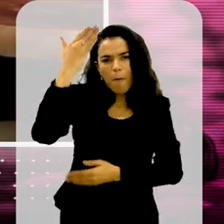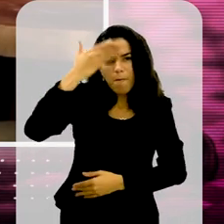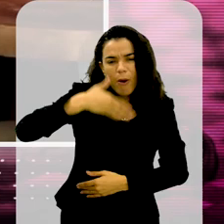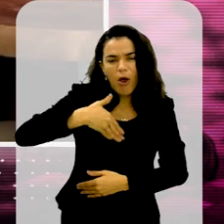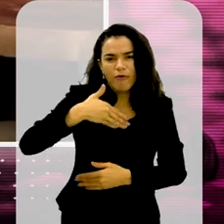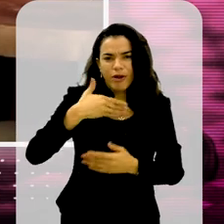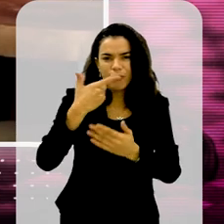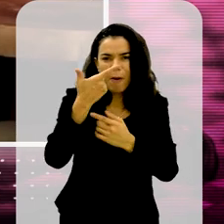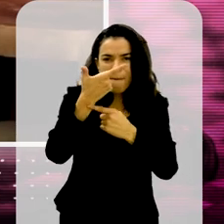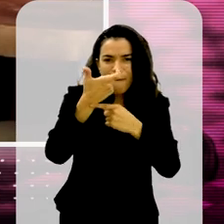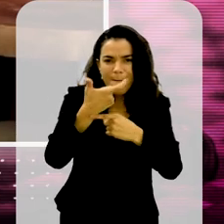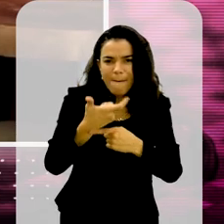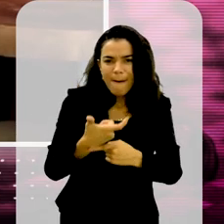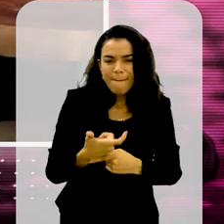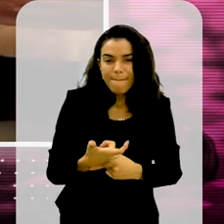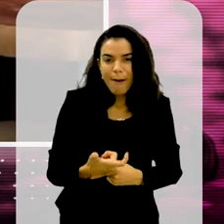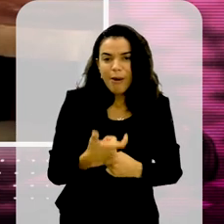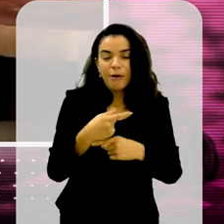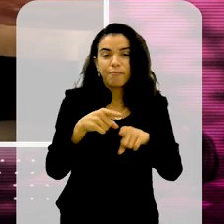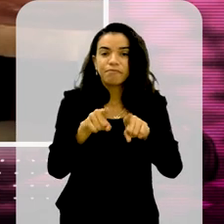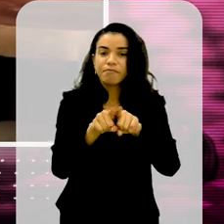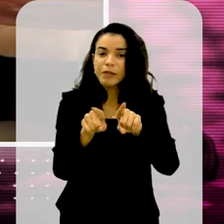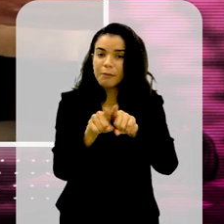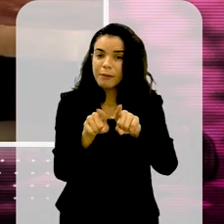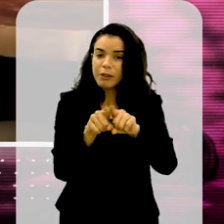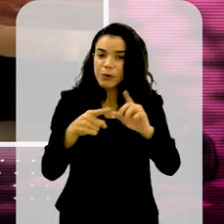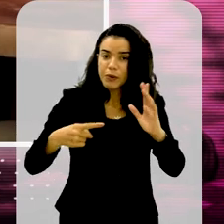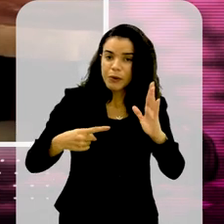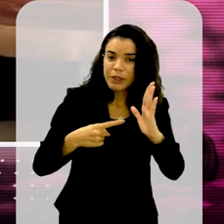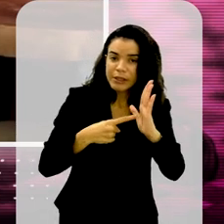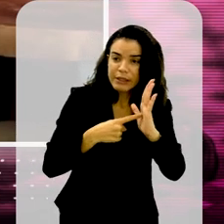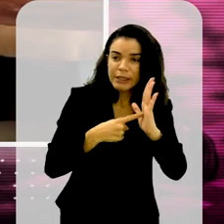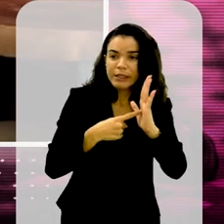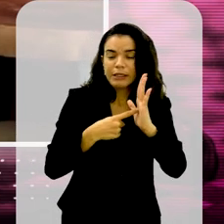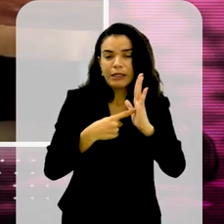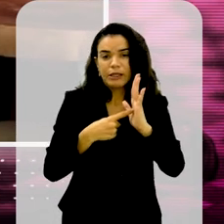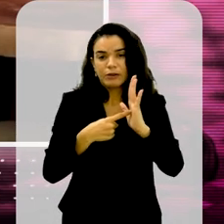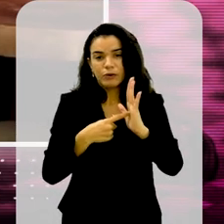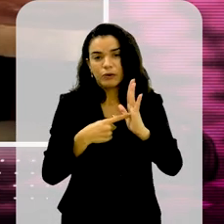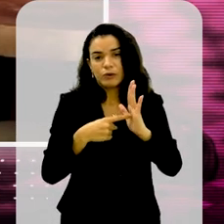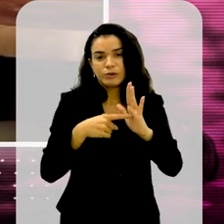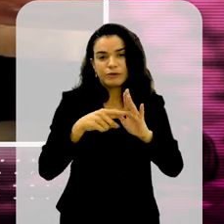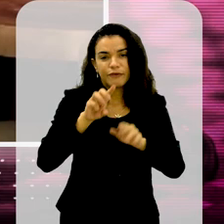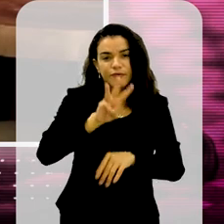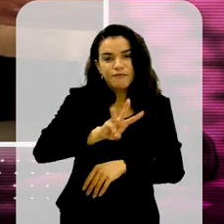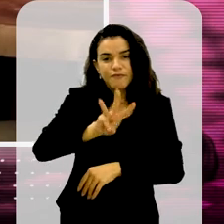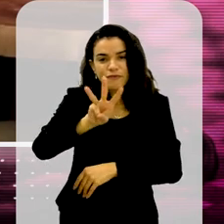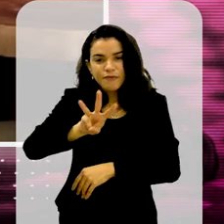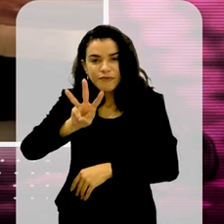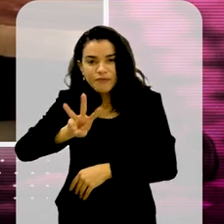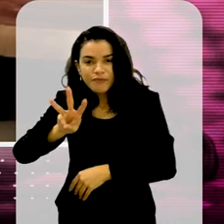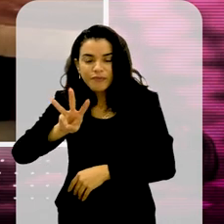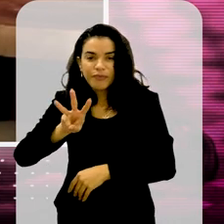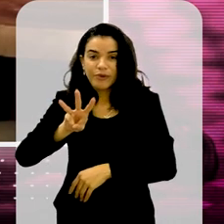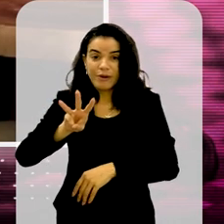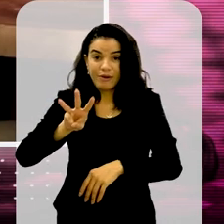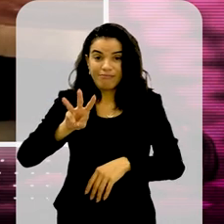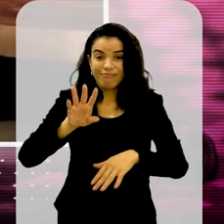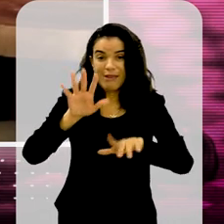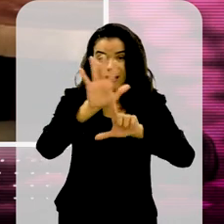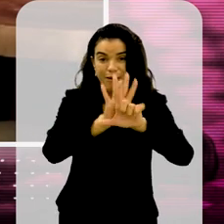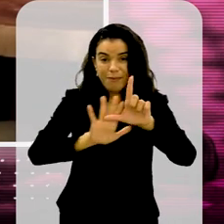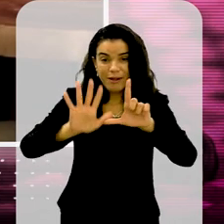dá através da denúncia, também sendo através de uma denúncia dos boletins eletrônicos virtuais,